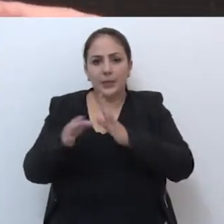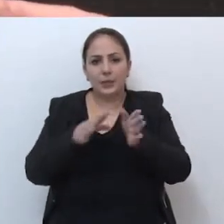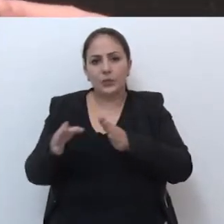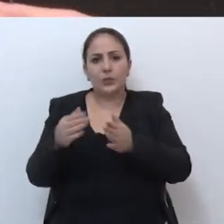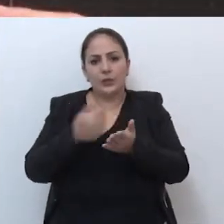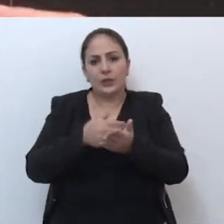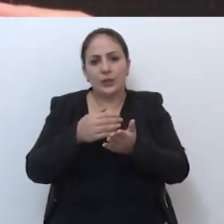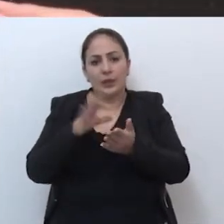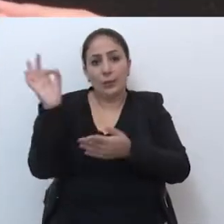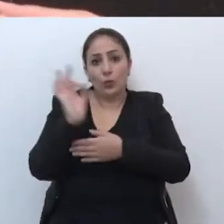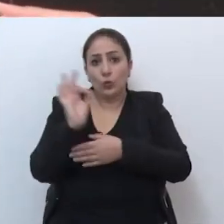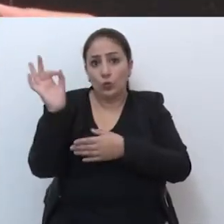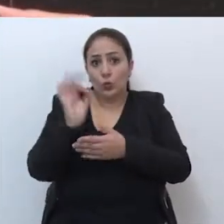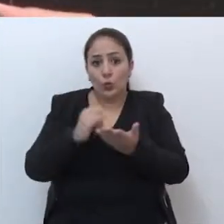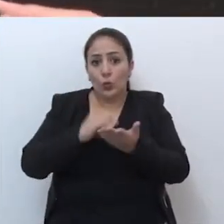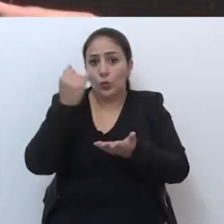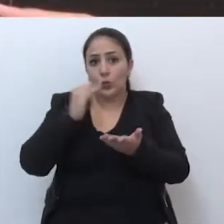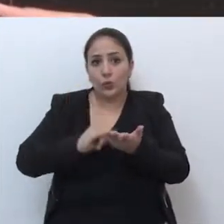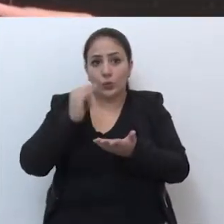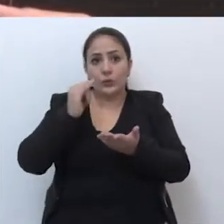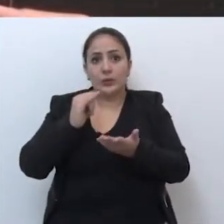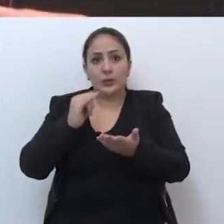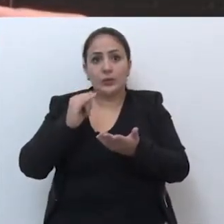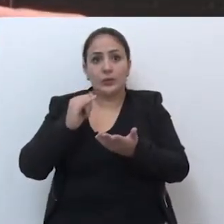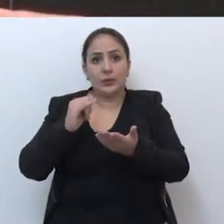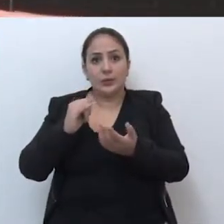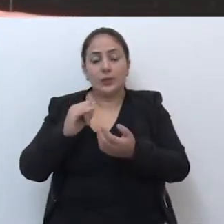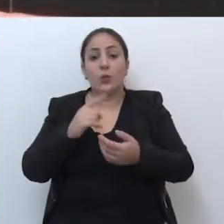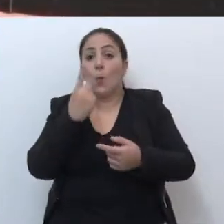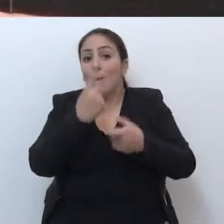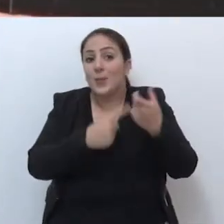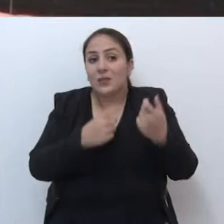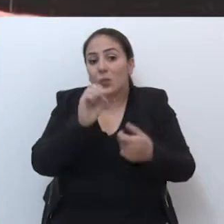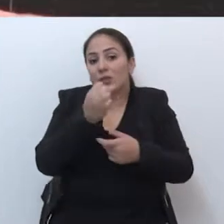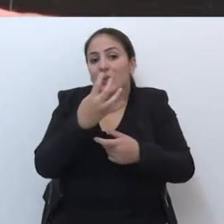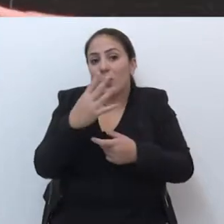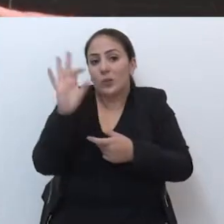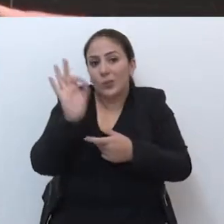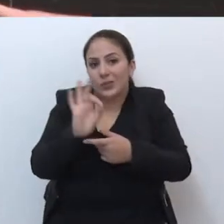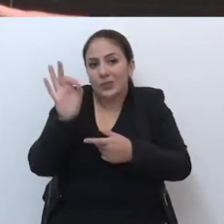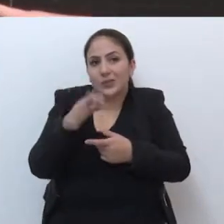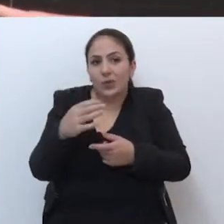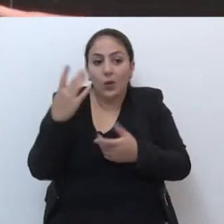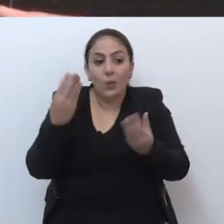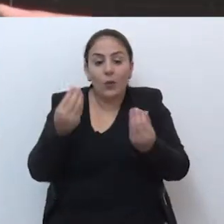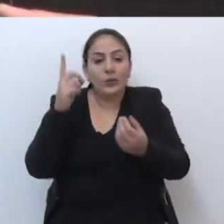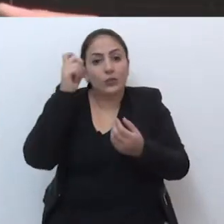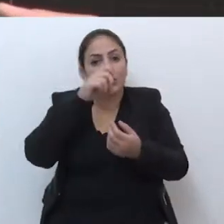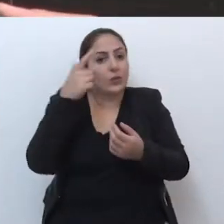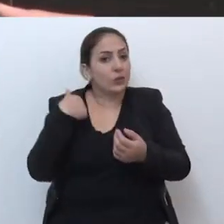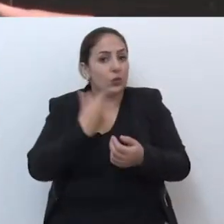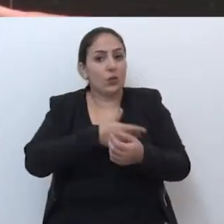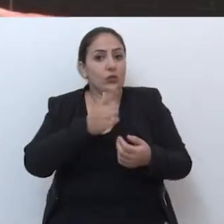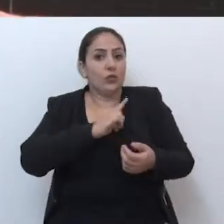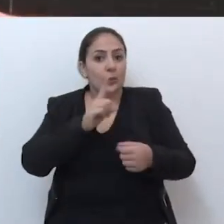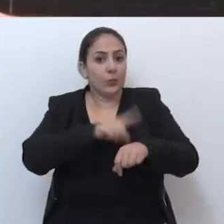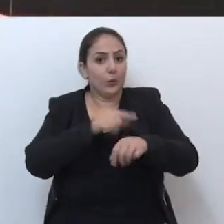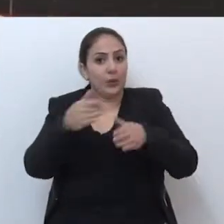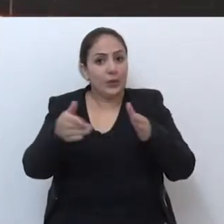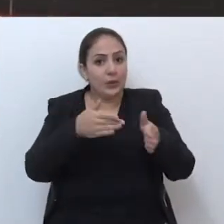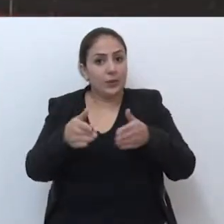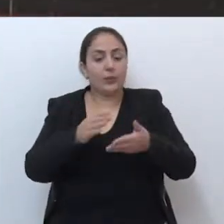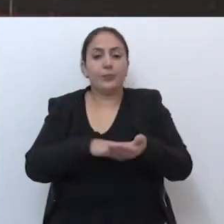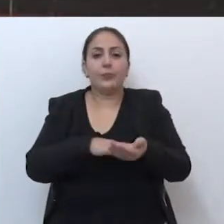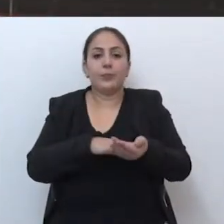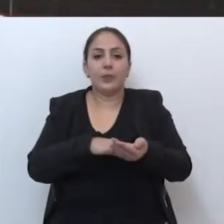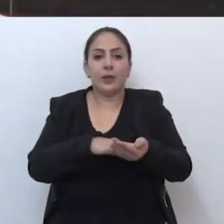uma inflação de ter num mês 84%. Então vocês viram com quanta crise, com quantas dificuldades se conviveu. Com um